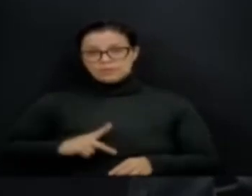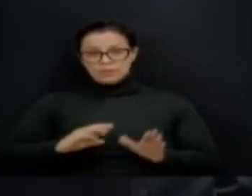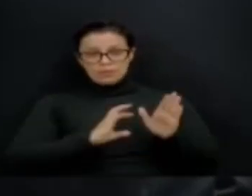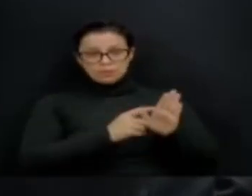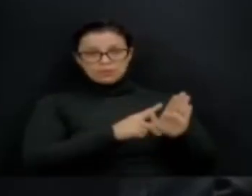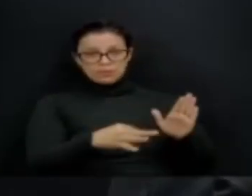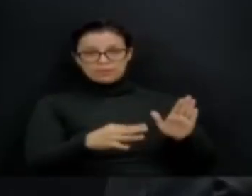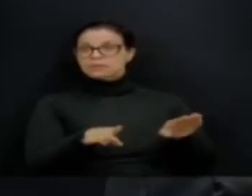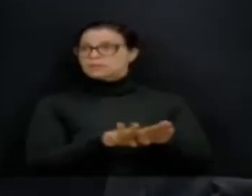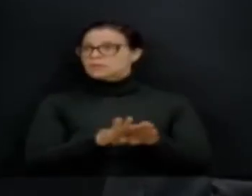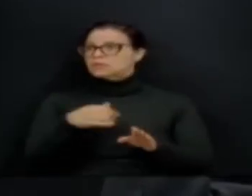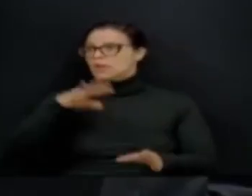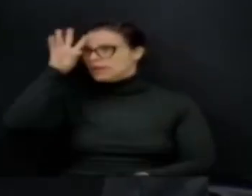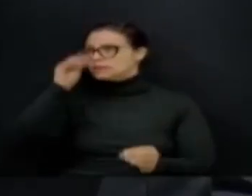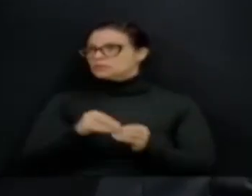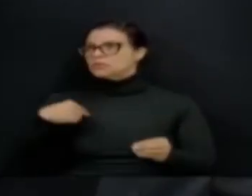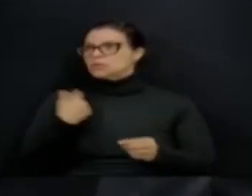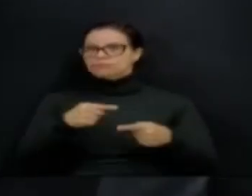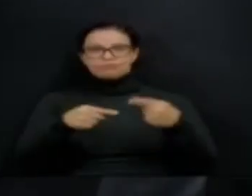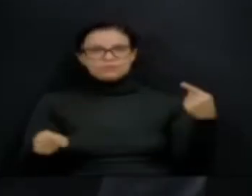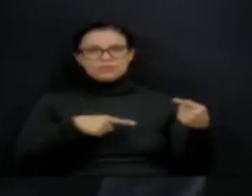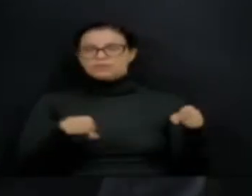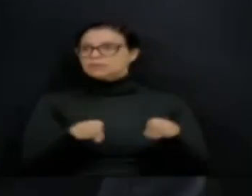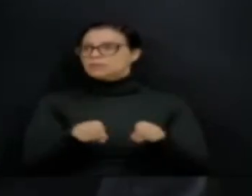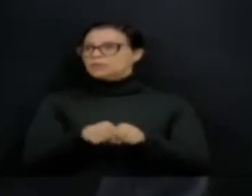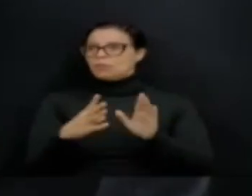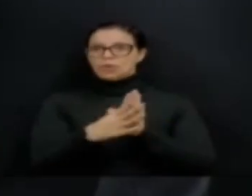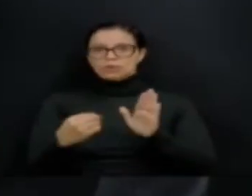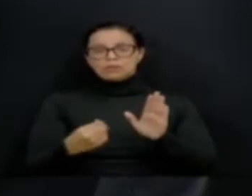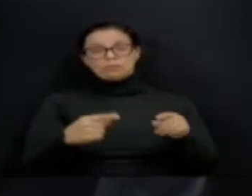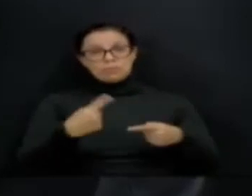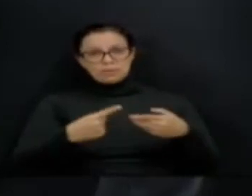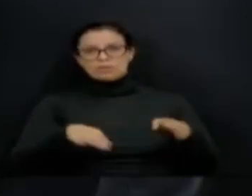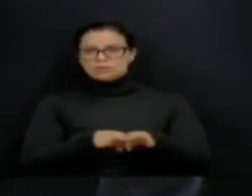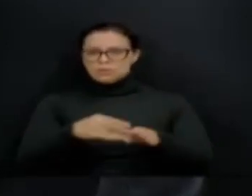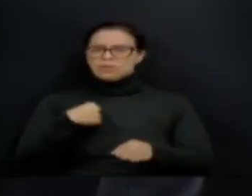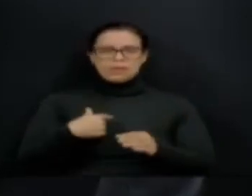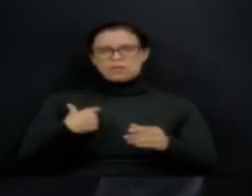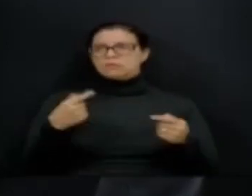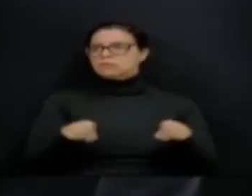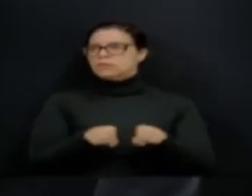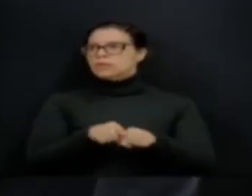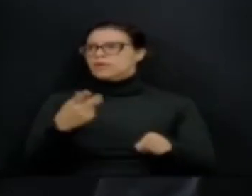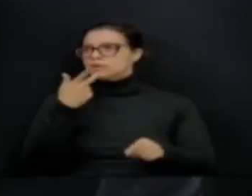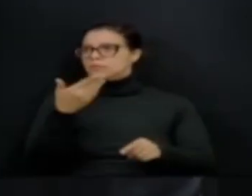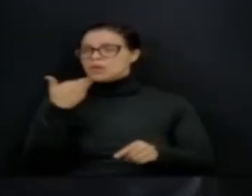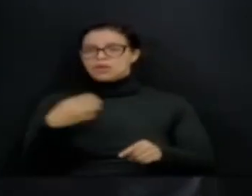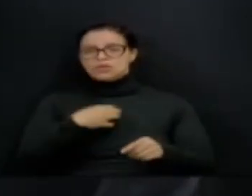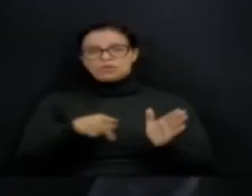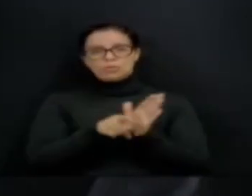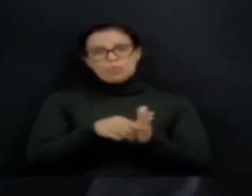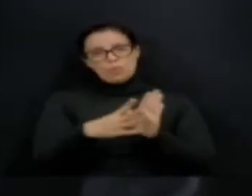dos Trabalhadores, eu já entendi que há divergência em relação ao modelo de pedágio, como eu também tenho, acho que poderia ter feito um modelo melhor do que a